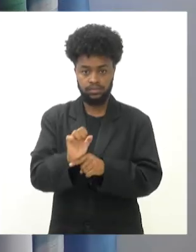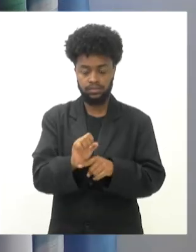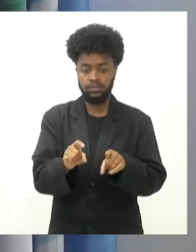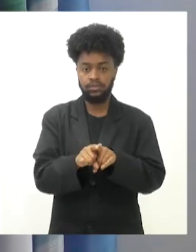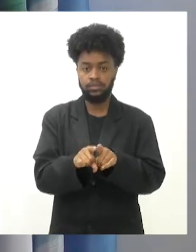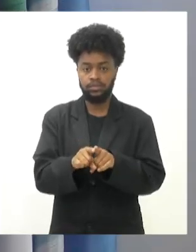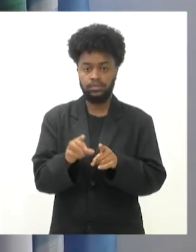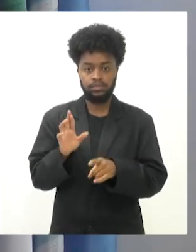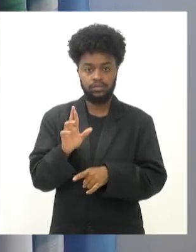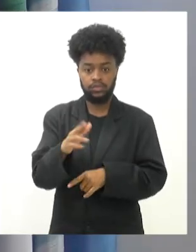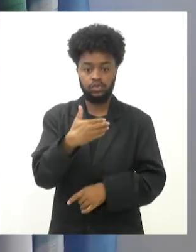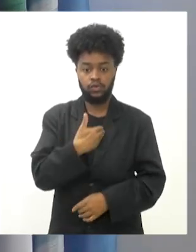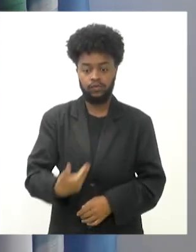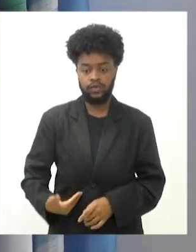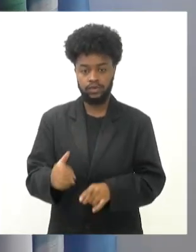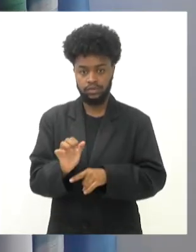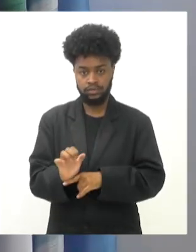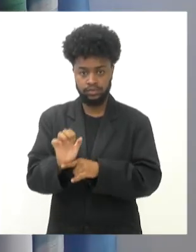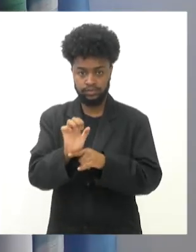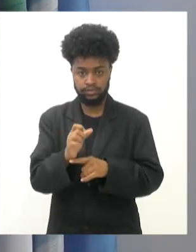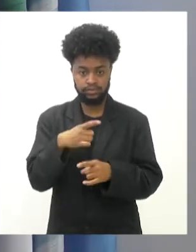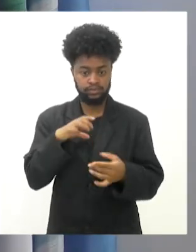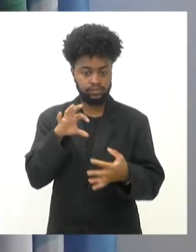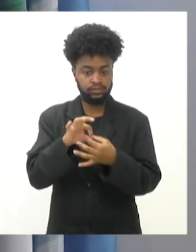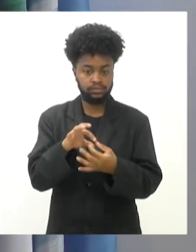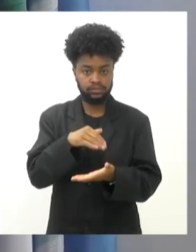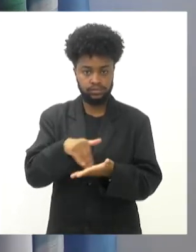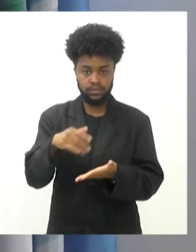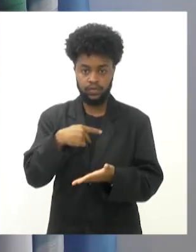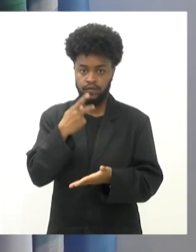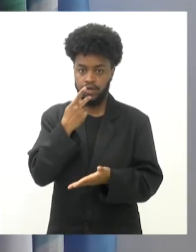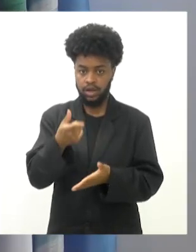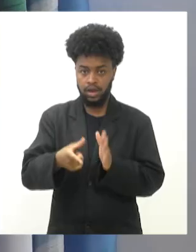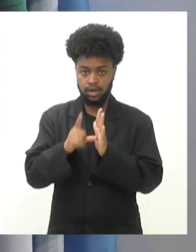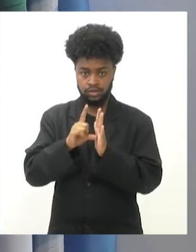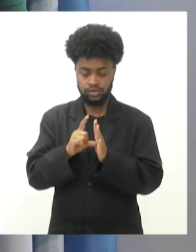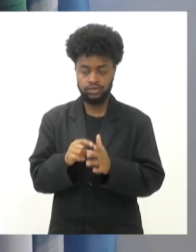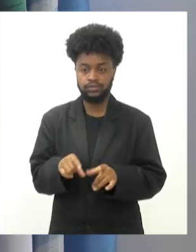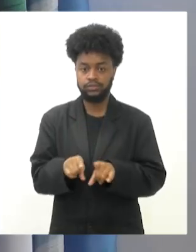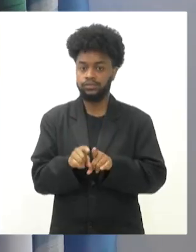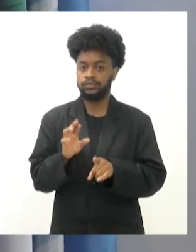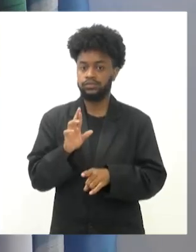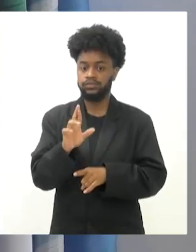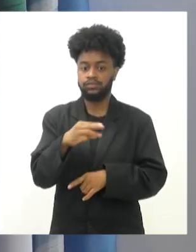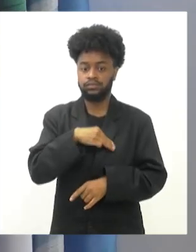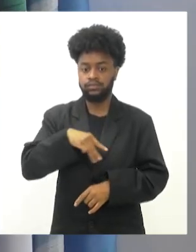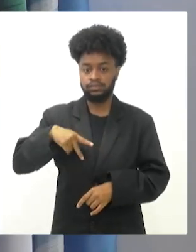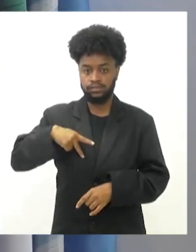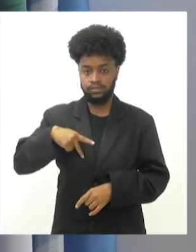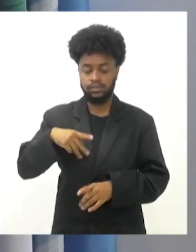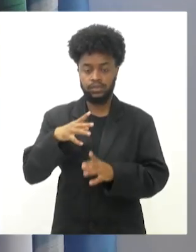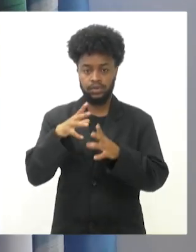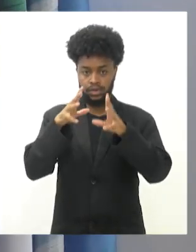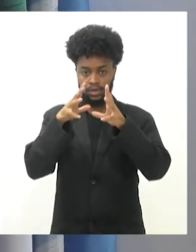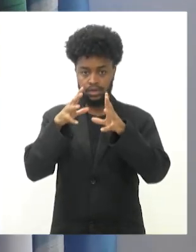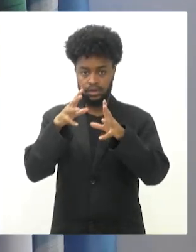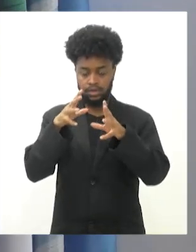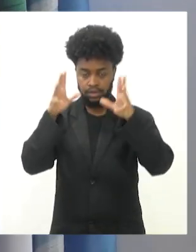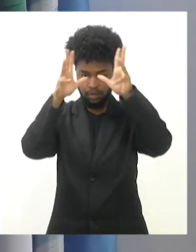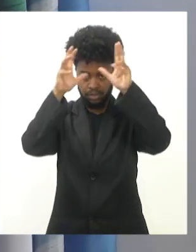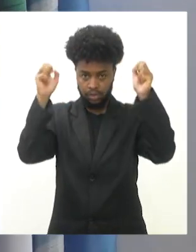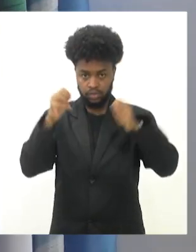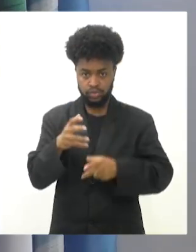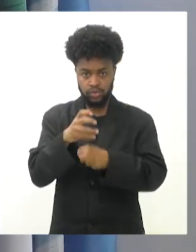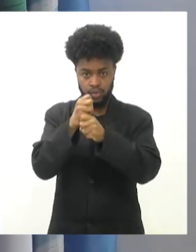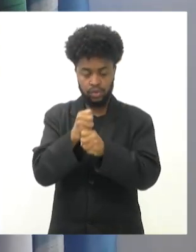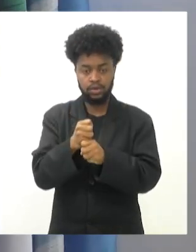representante do Governo do Estado, são as secretarias que já mencionei anteriormente, representantes do Ministério Público, Tribunal de Contas, Controladoria, Corpo de